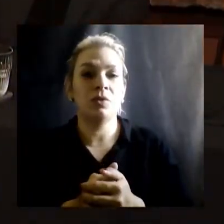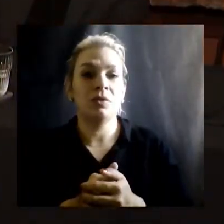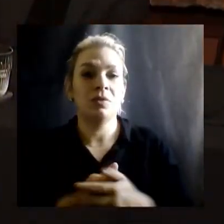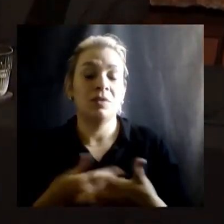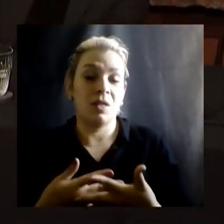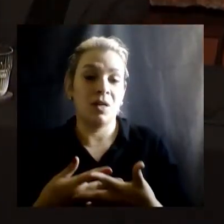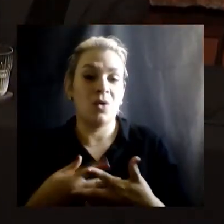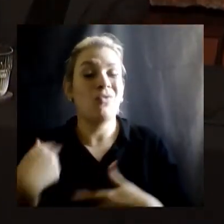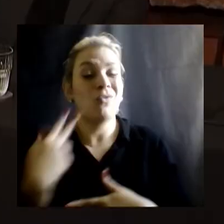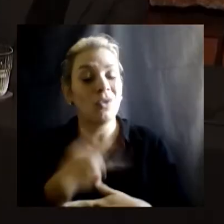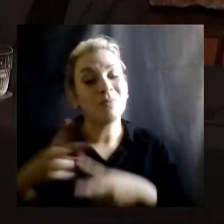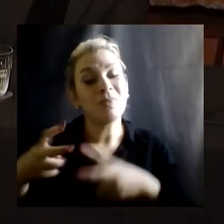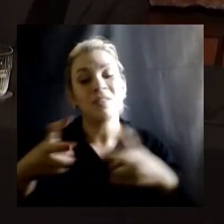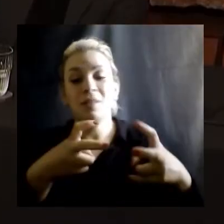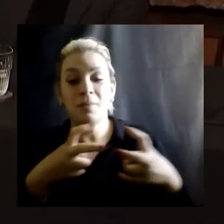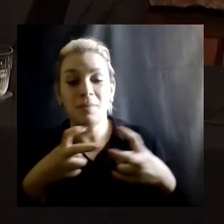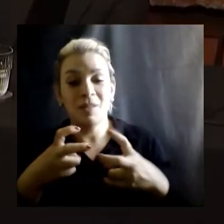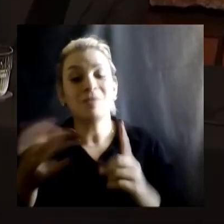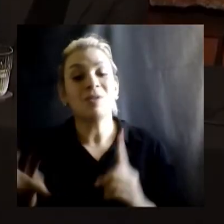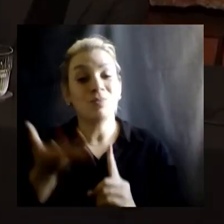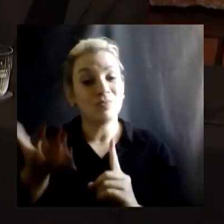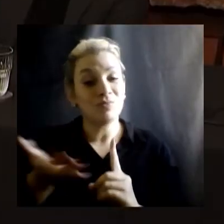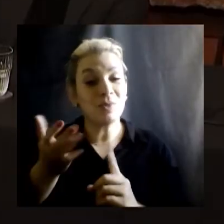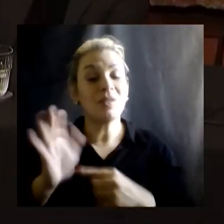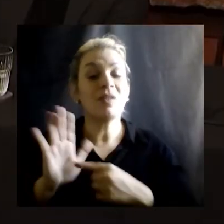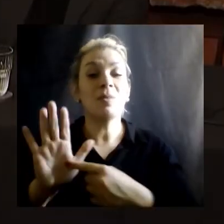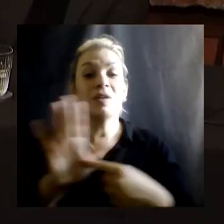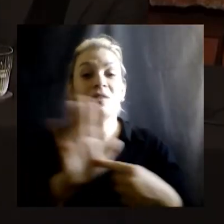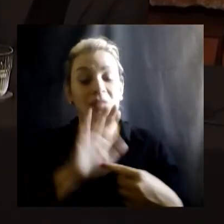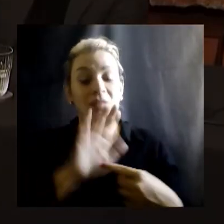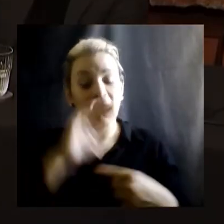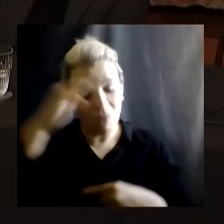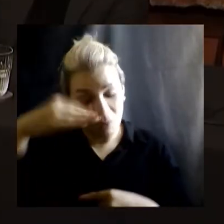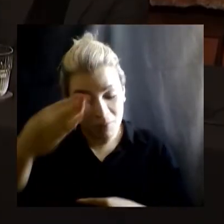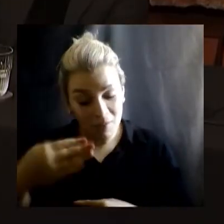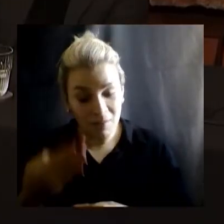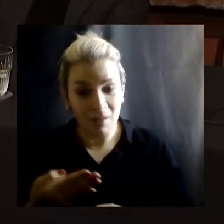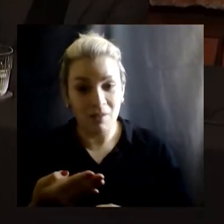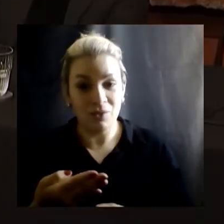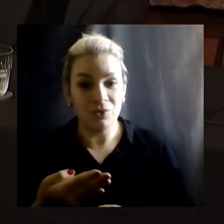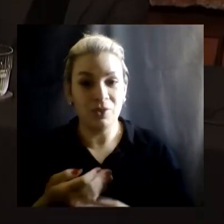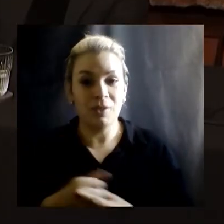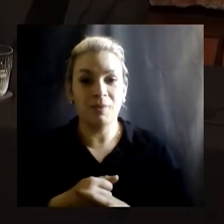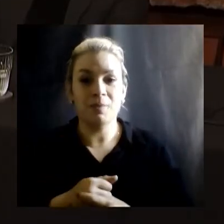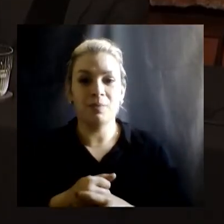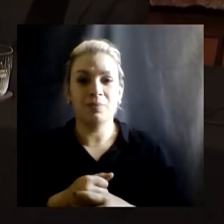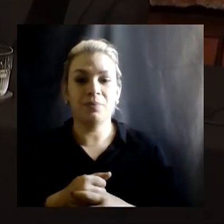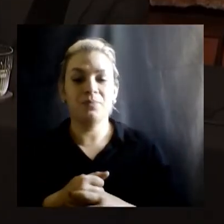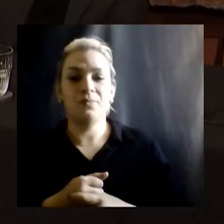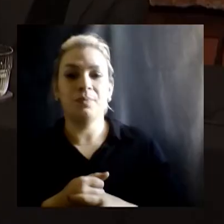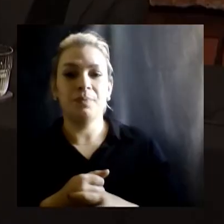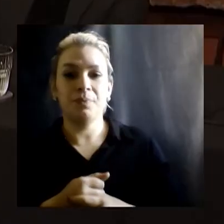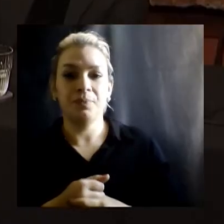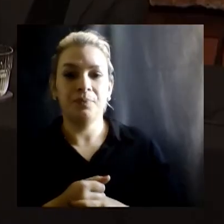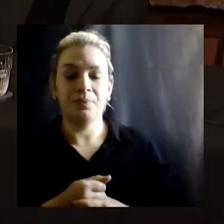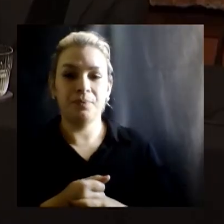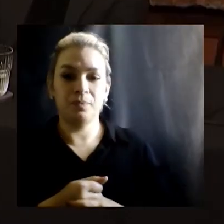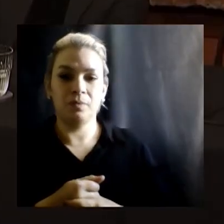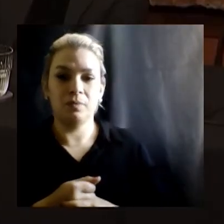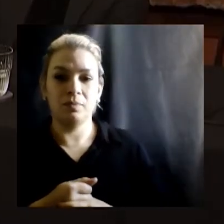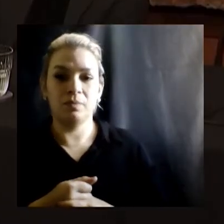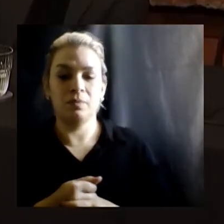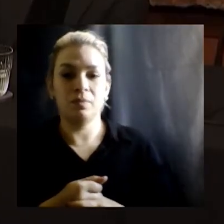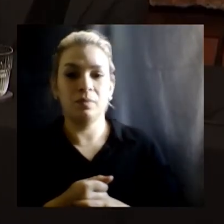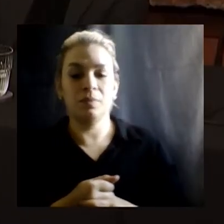sentiu estimulado a apresentar essa homenagem. Essa homenagem, inclusive, ainda não tinha o nome que